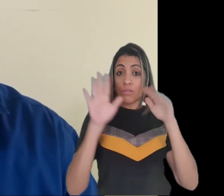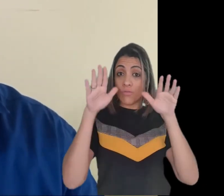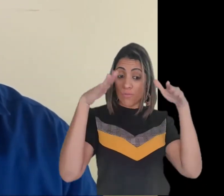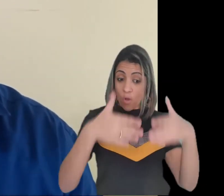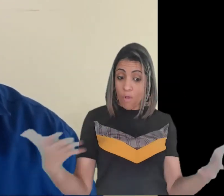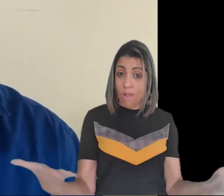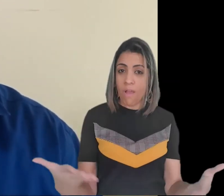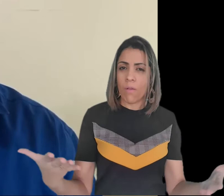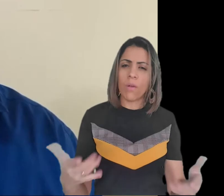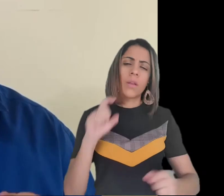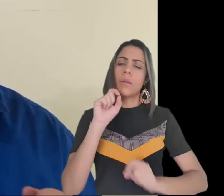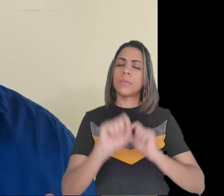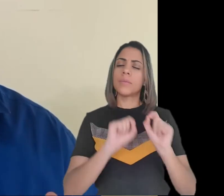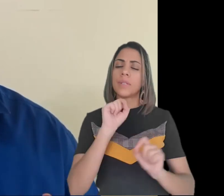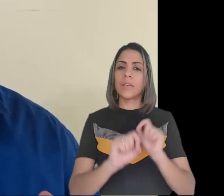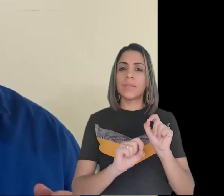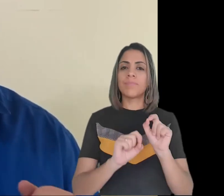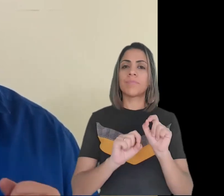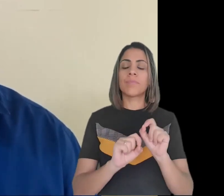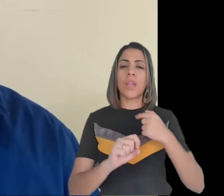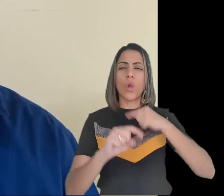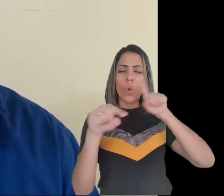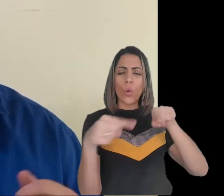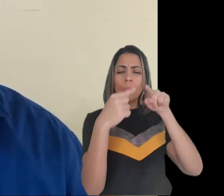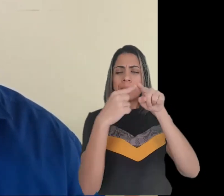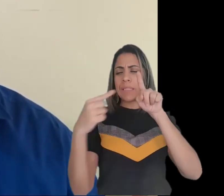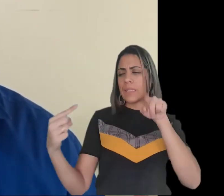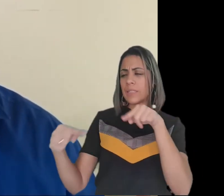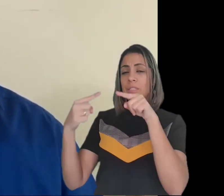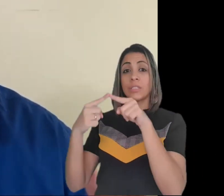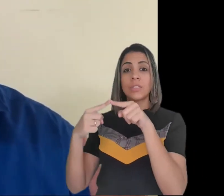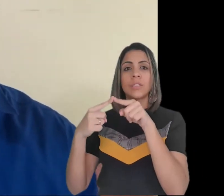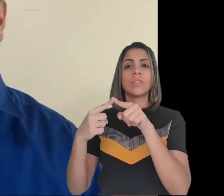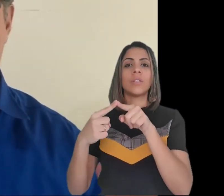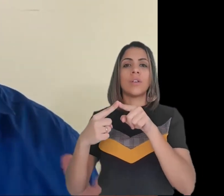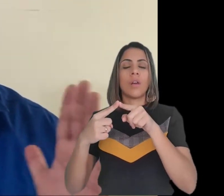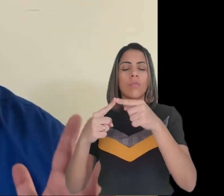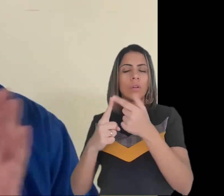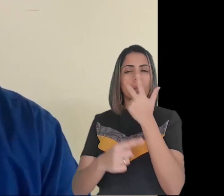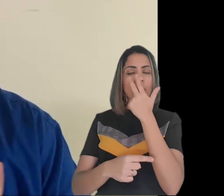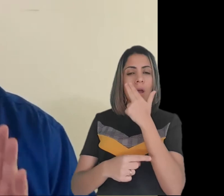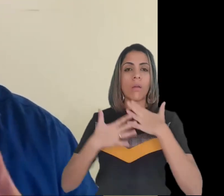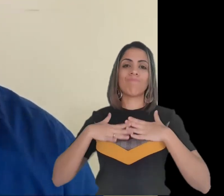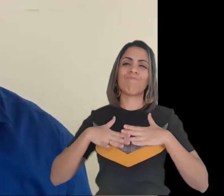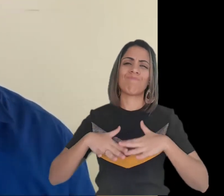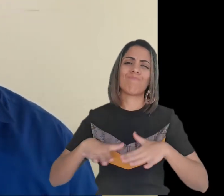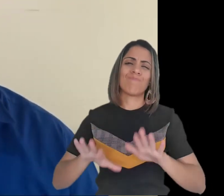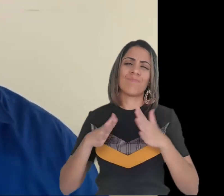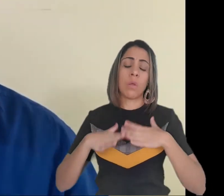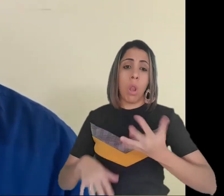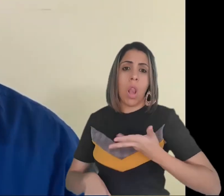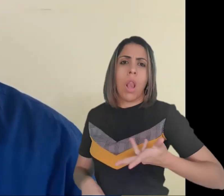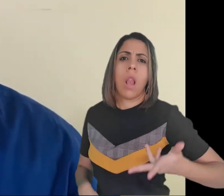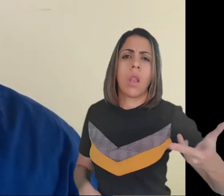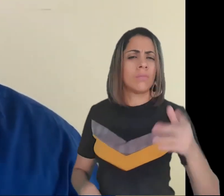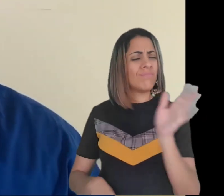presente é quebrar os objetivos e as metas em partes, para que possamos fazer uma parte de cada